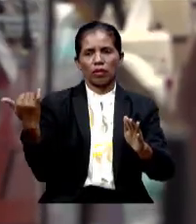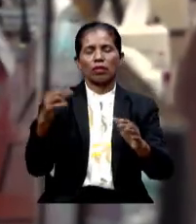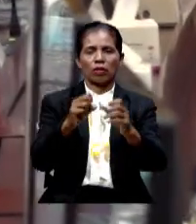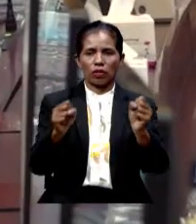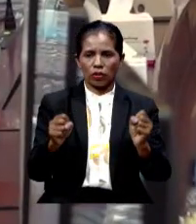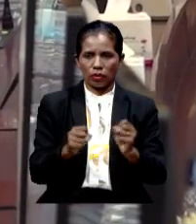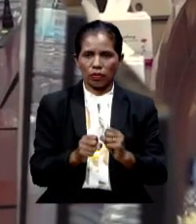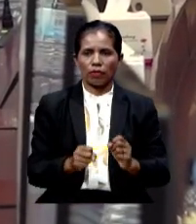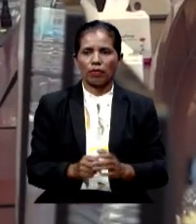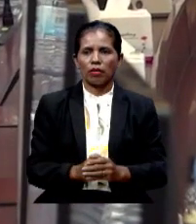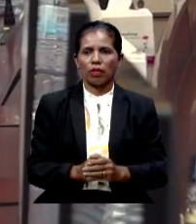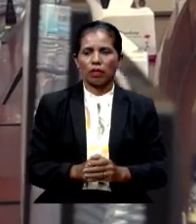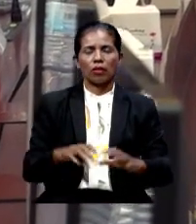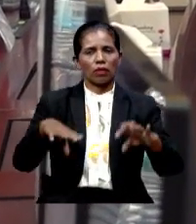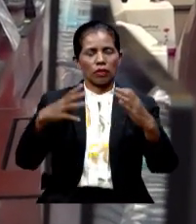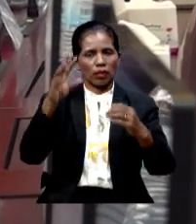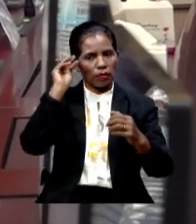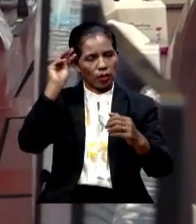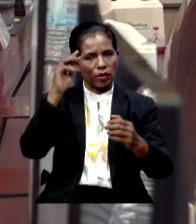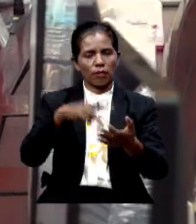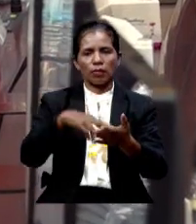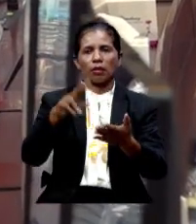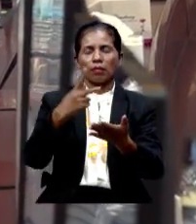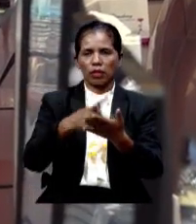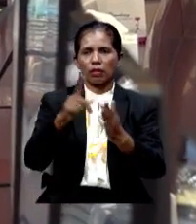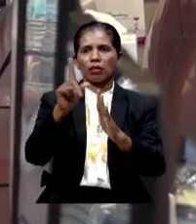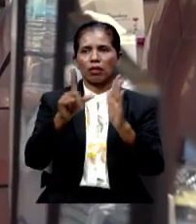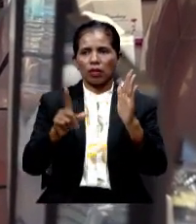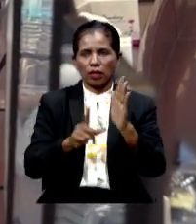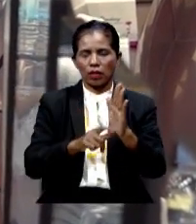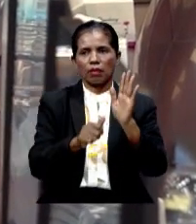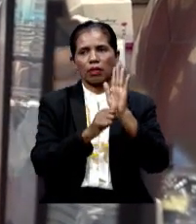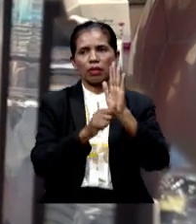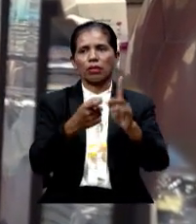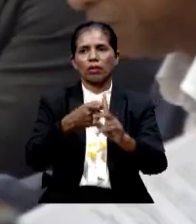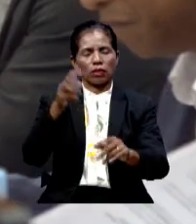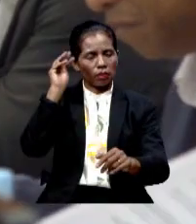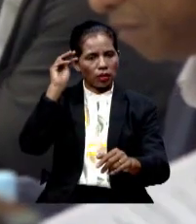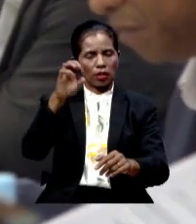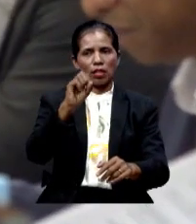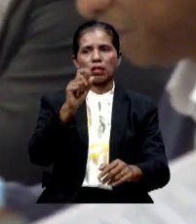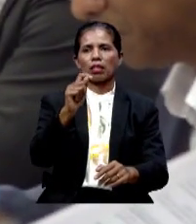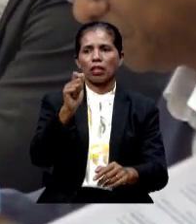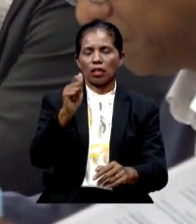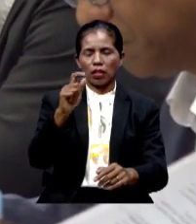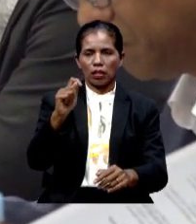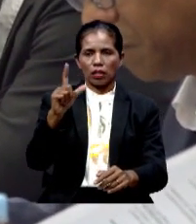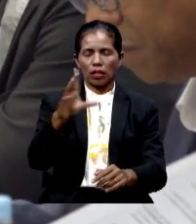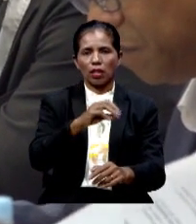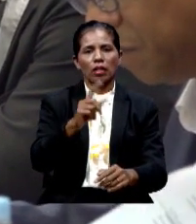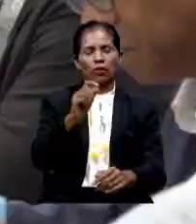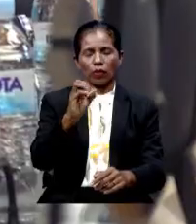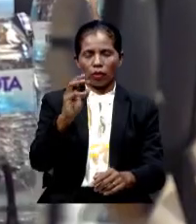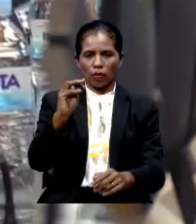Sucunian. Nunemos, Conselho Ministro, aprova projeto decreto-lei, neve apresenta o ministro estatal, Tomás Rosário Cabral,